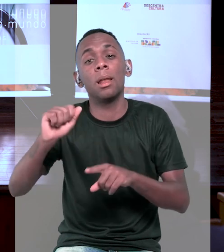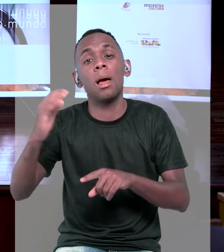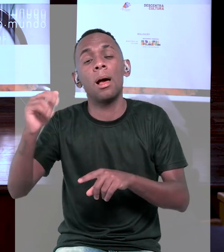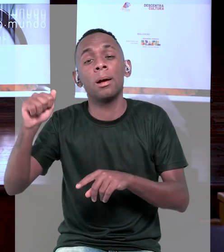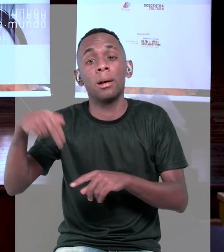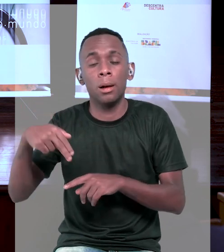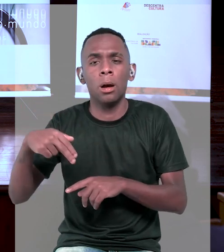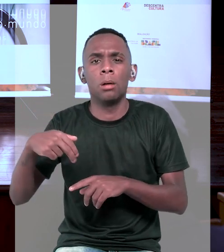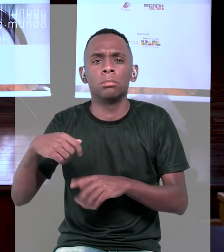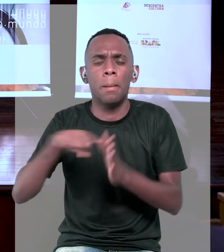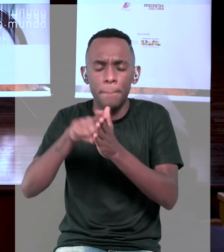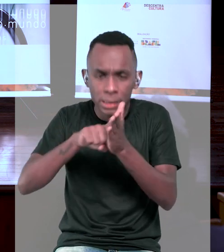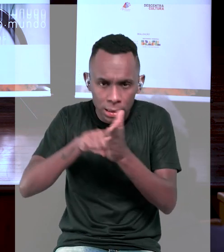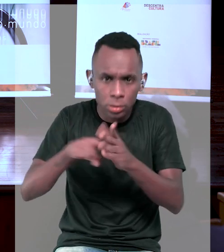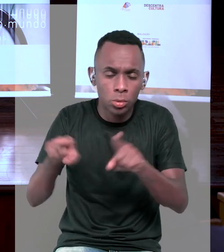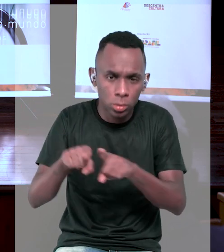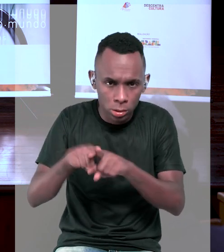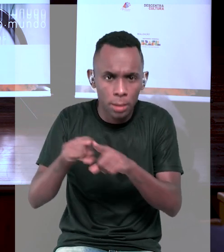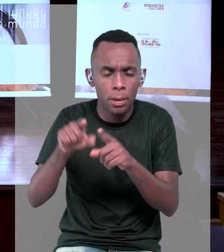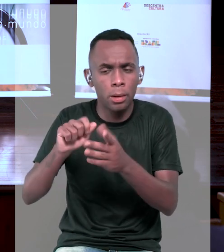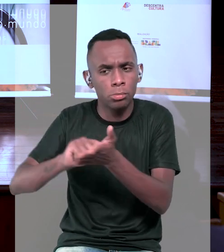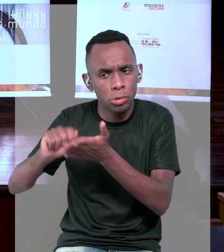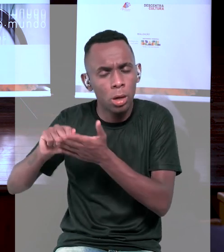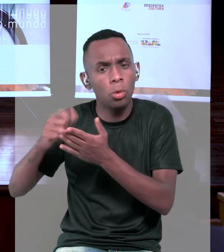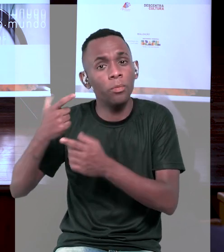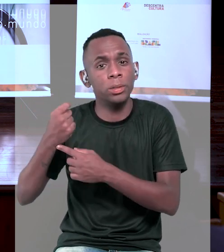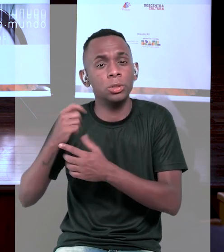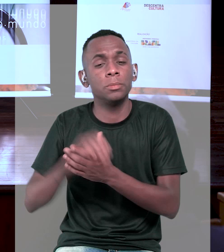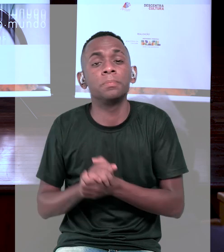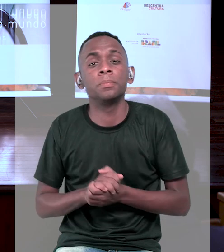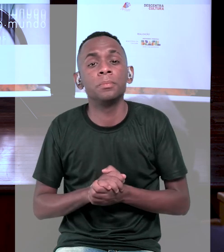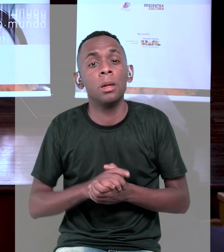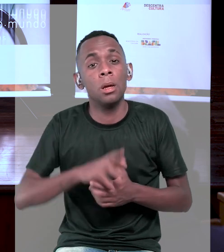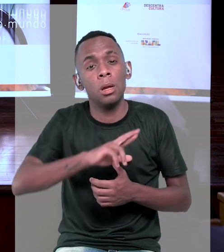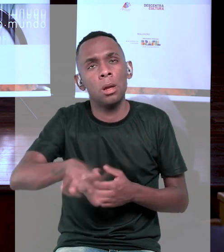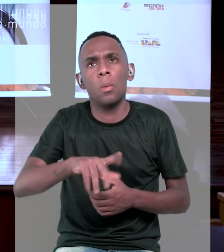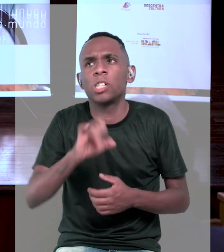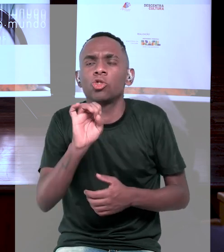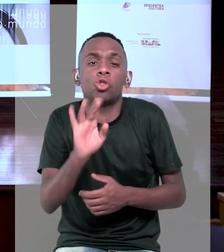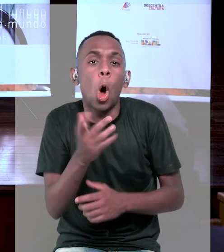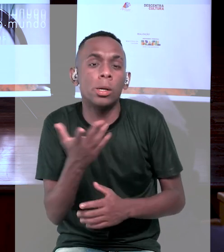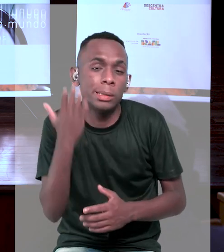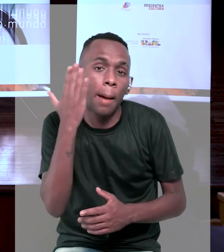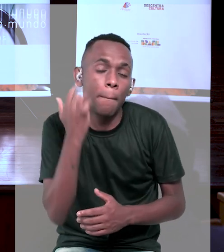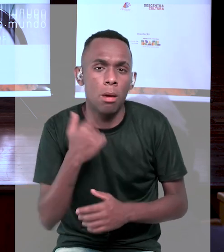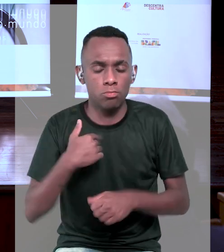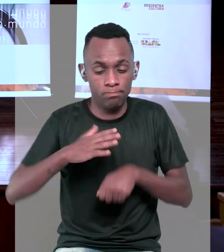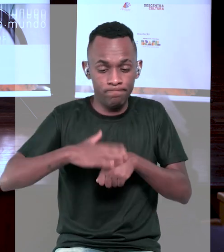psicanálise do século XX. Vejam o que ele diz: não se trata de saber se eu falo de